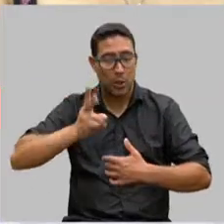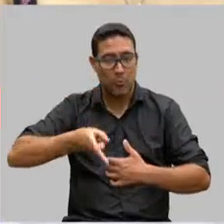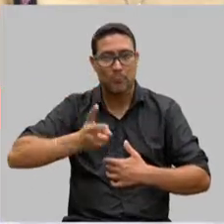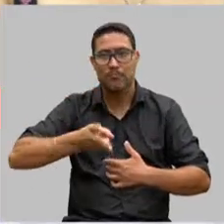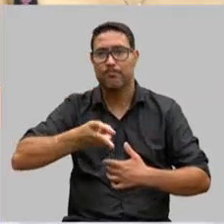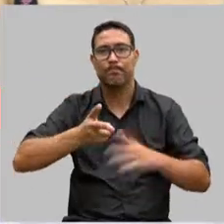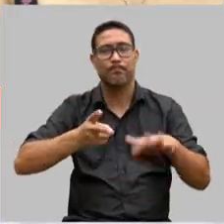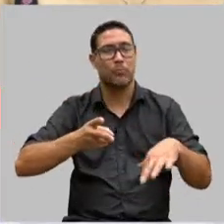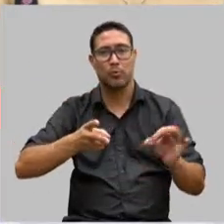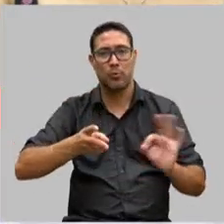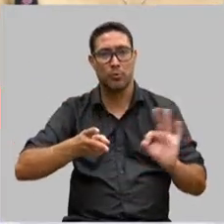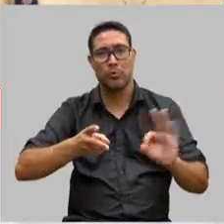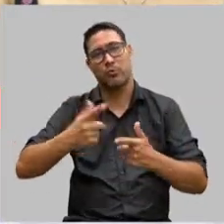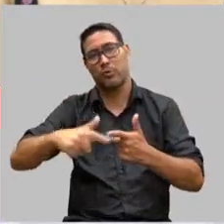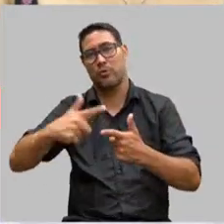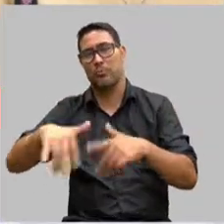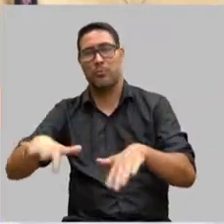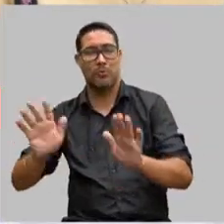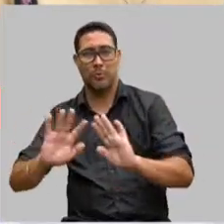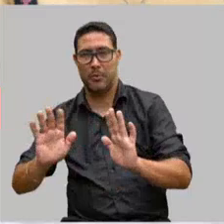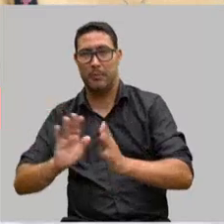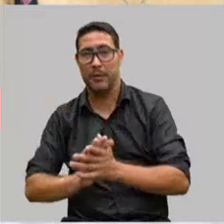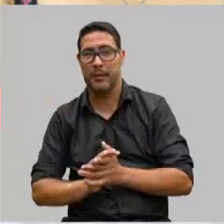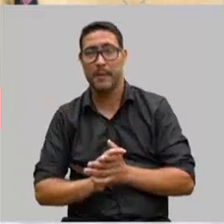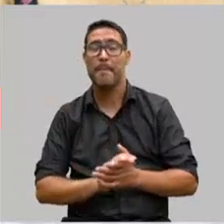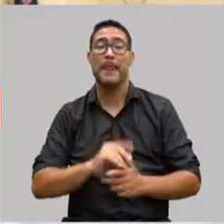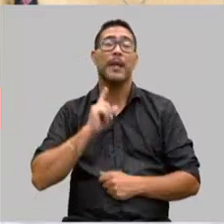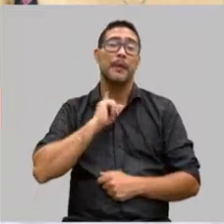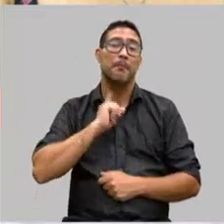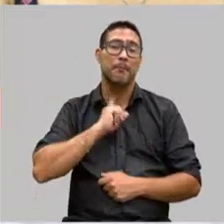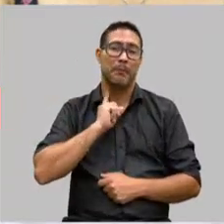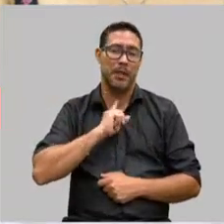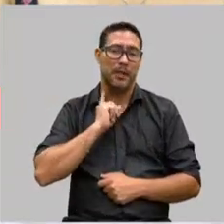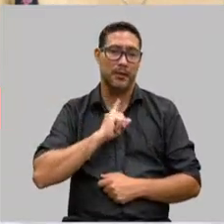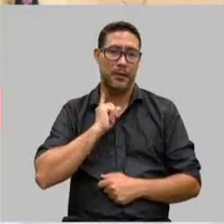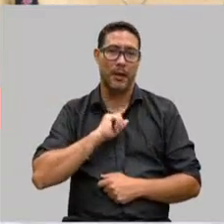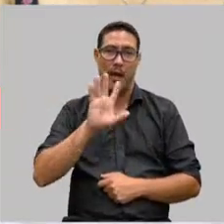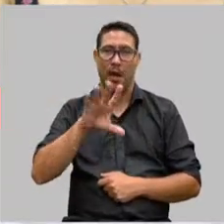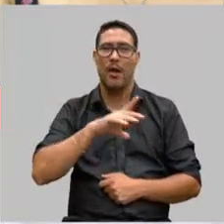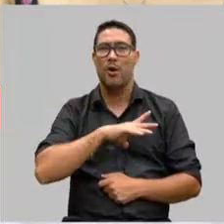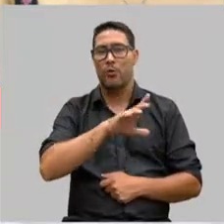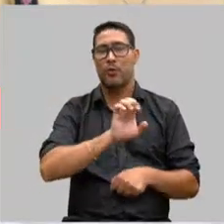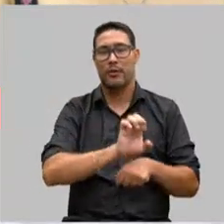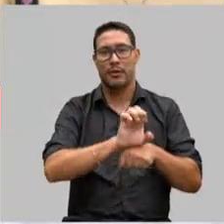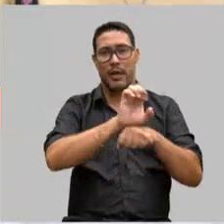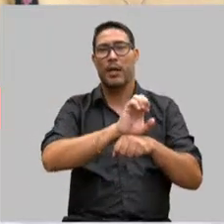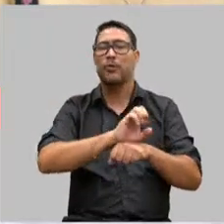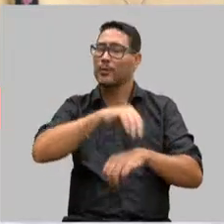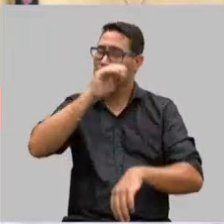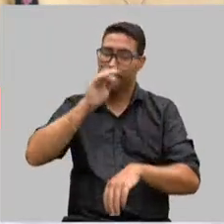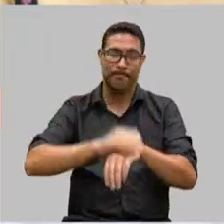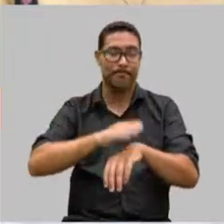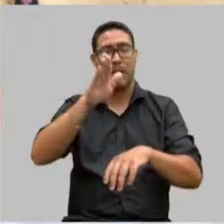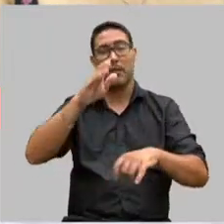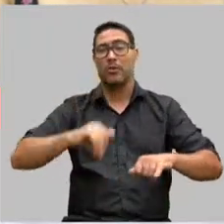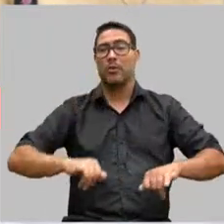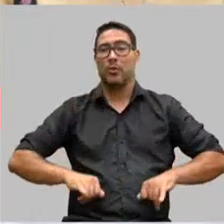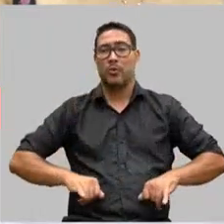os mesmos problemas que tem. Minas Gerais é o estado que sofre mais, o Tadeu já deixou claro aqui,